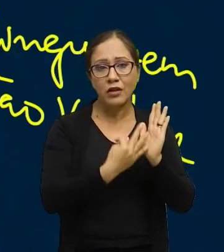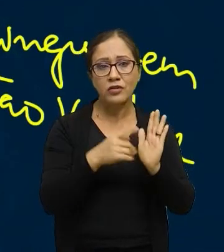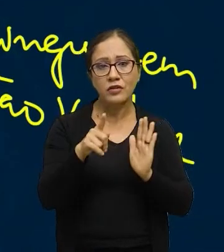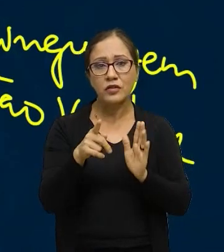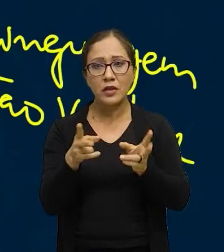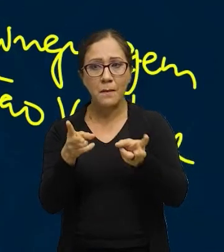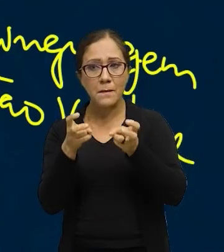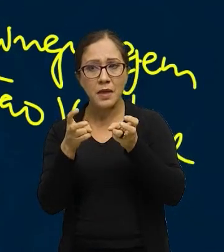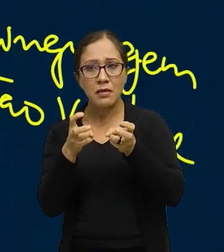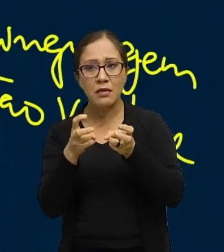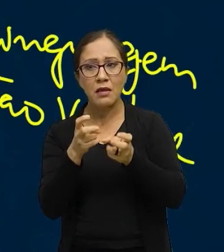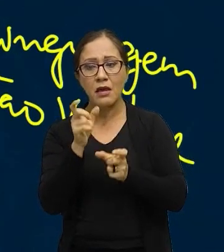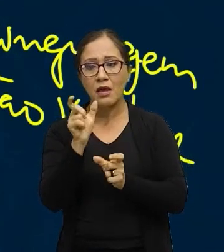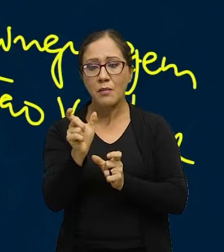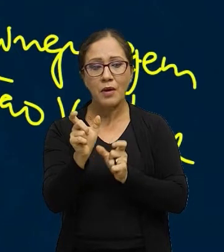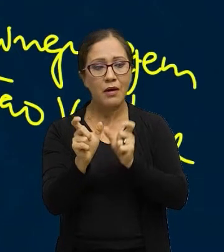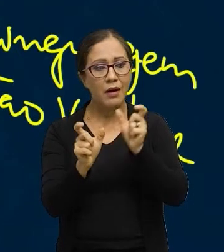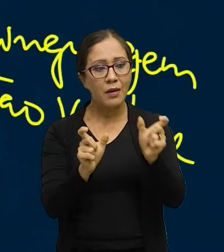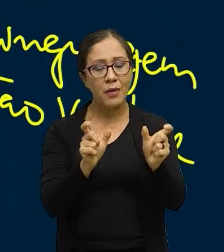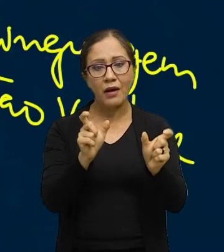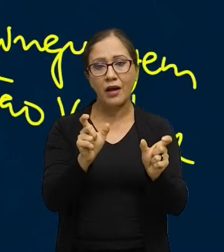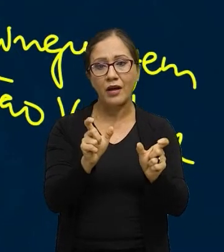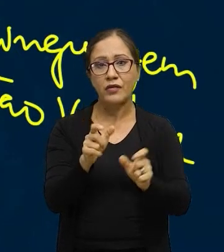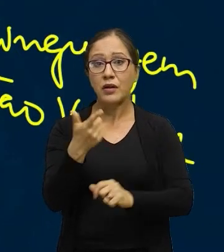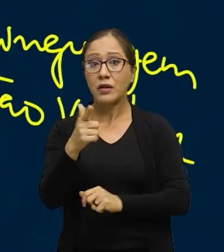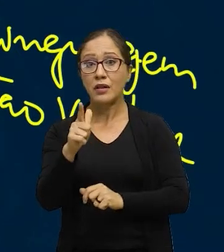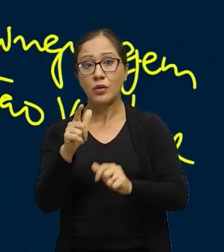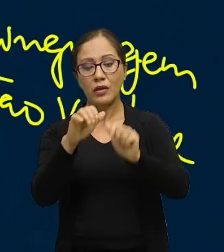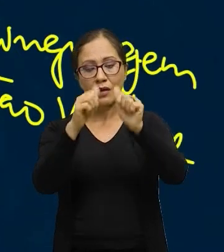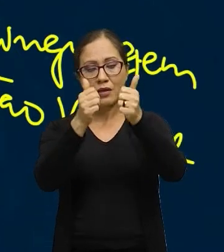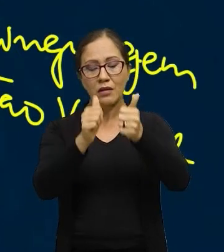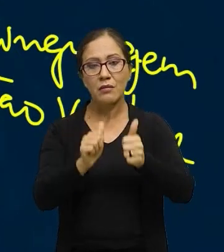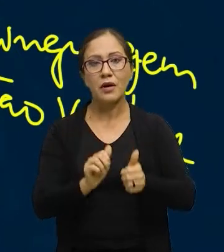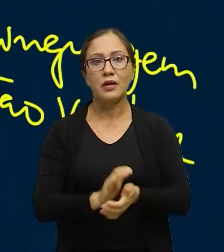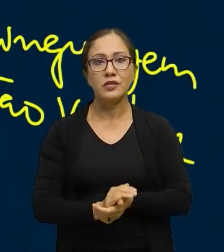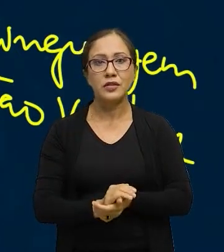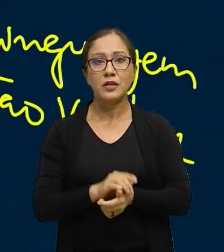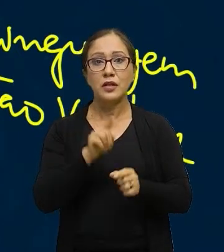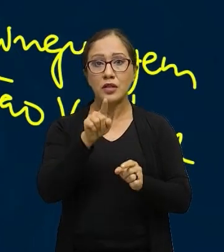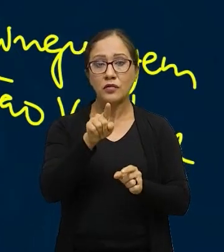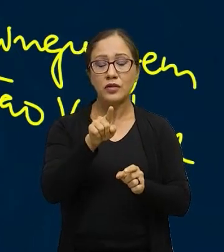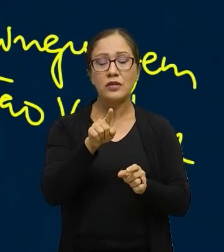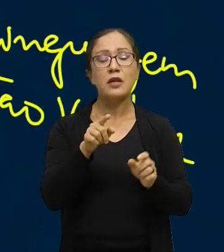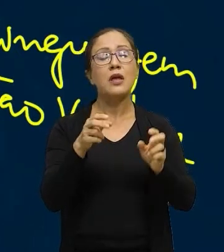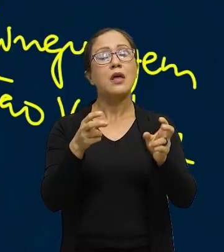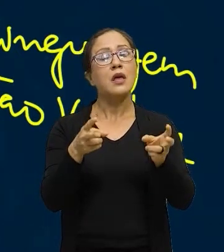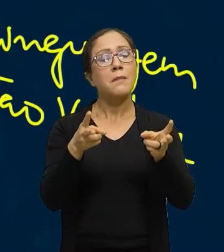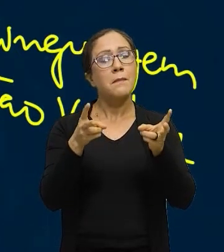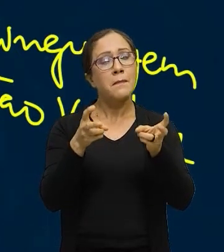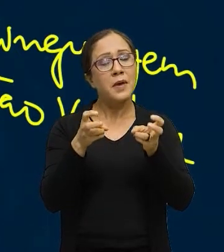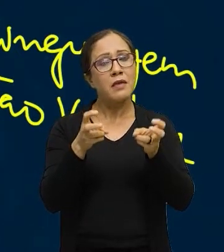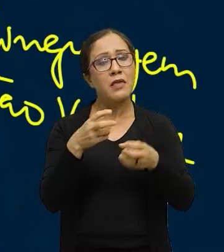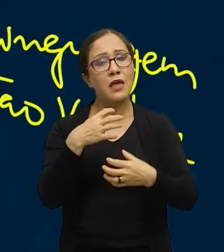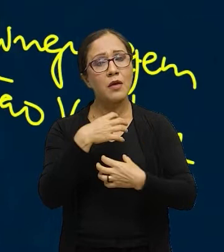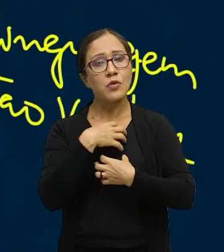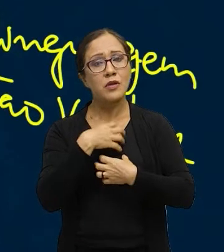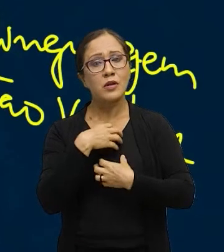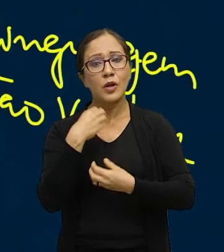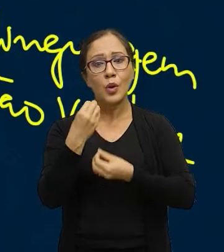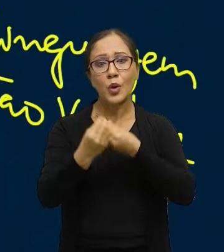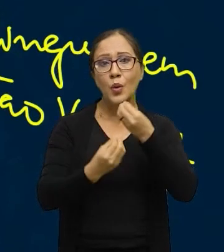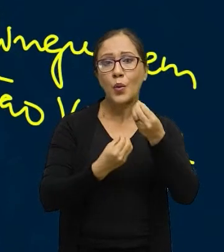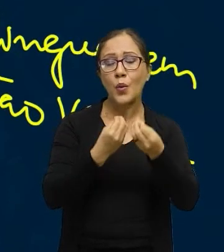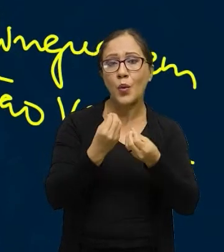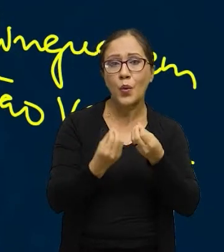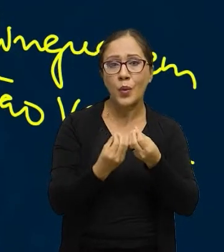as palavras. Tem muitas imagens. Então, você pode perceber o sentido, né? A forma como ela